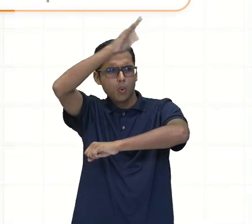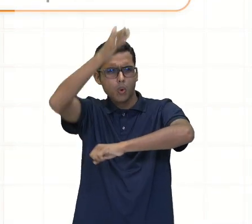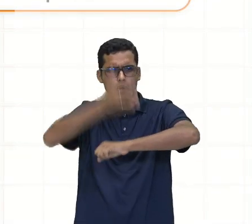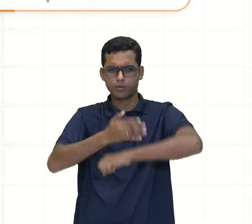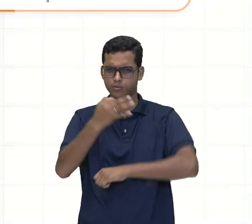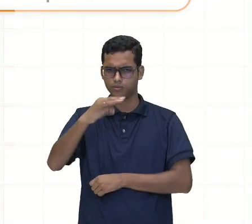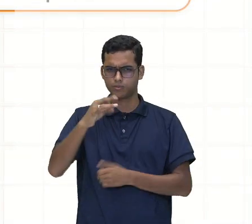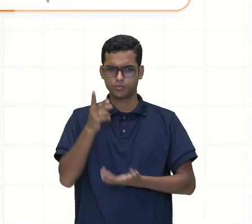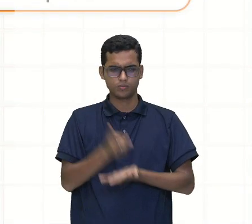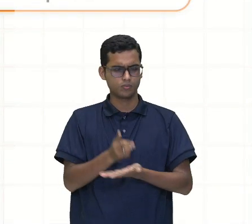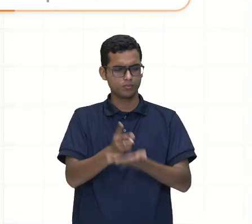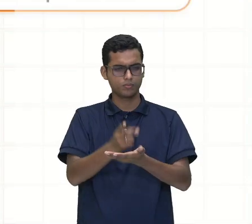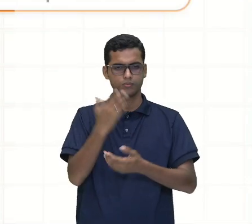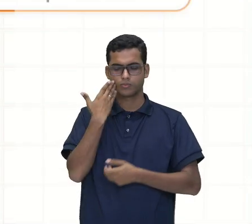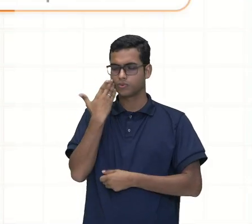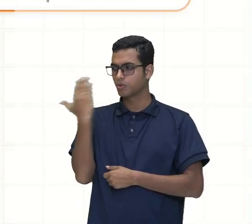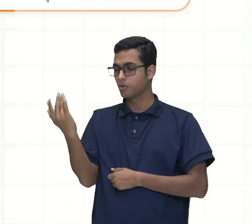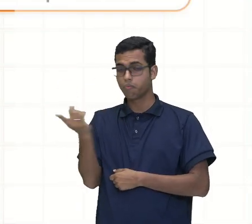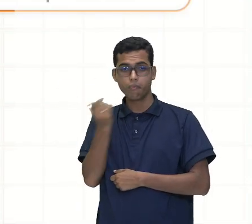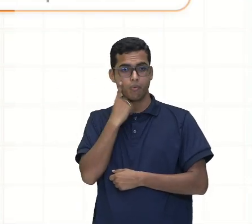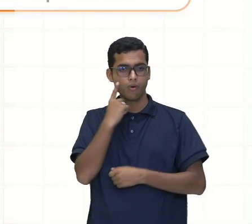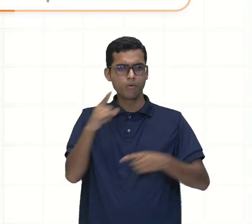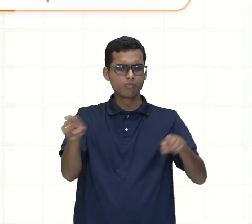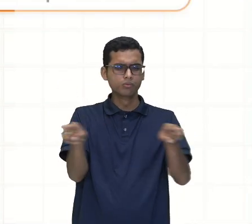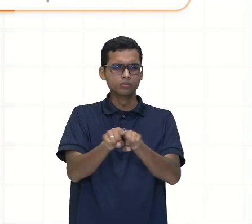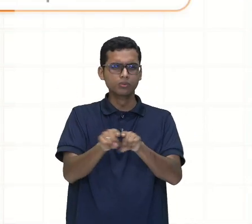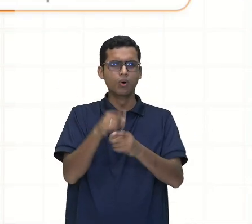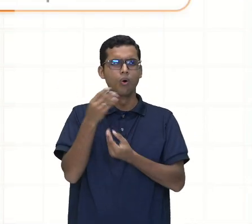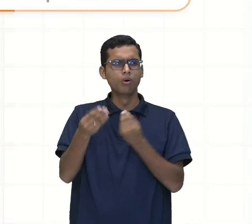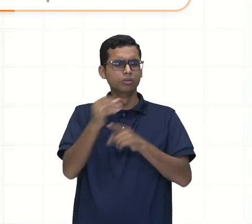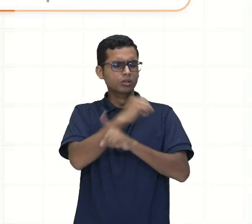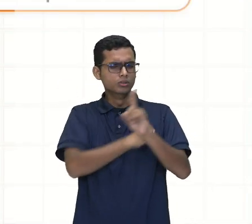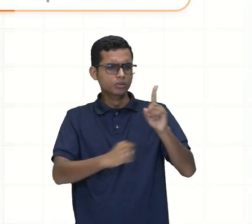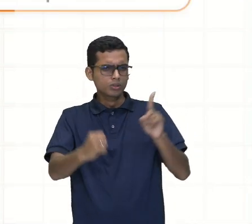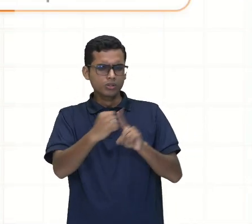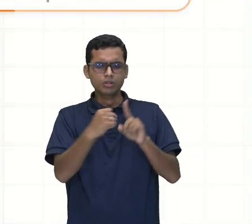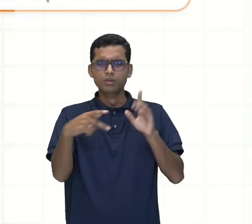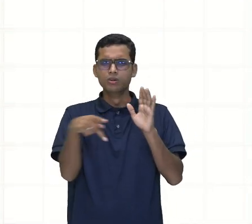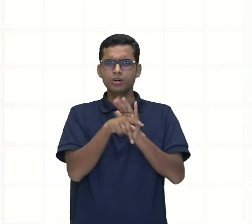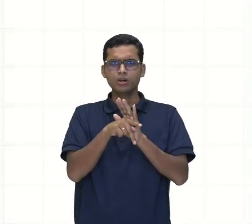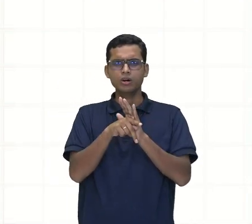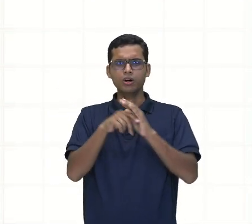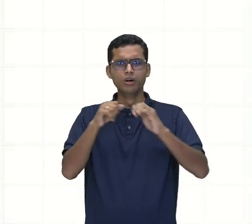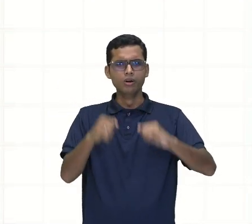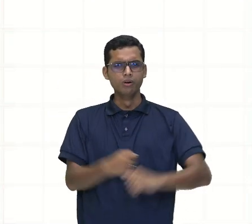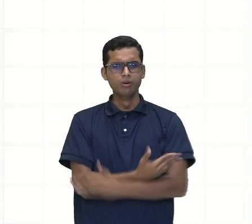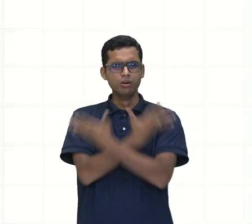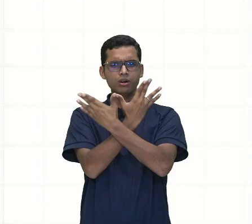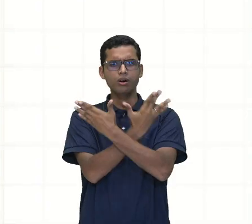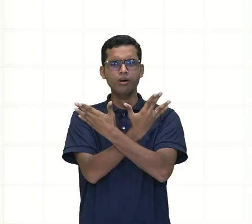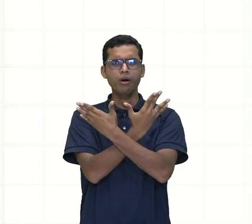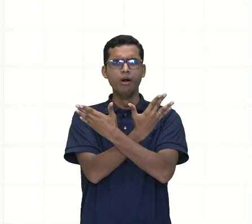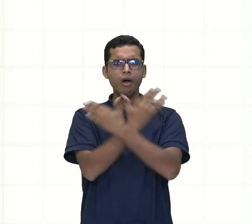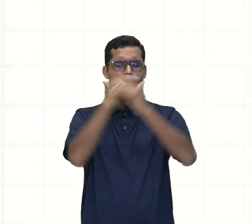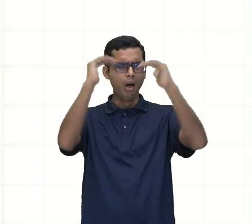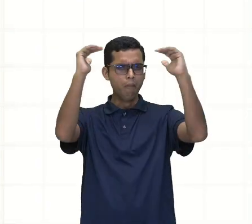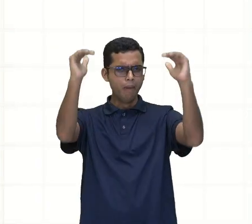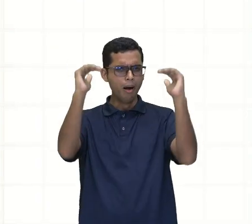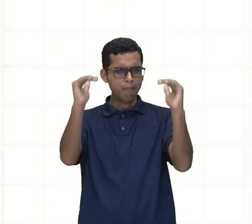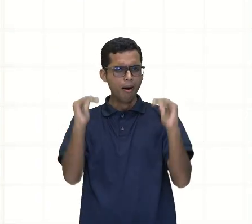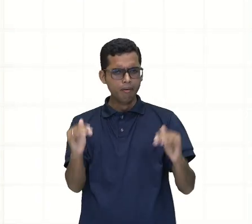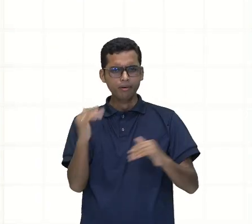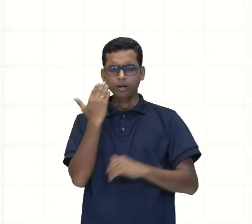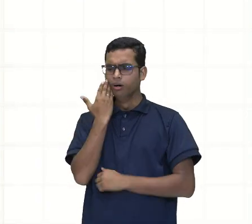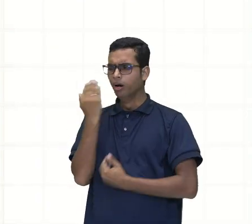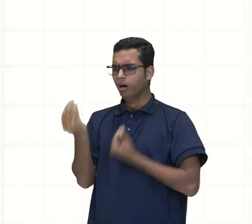Continuando, vamos verificar aí a sociedade inca. Temos aqui a sociedade inca.